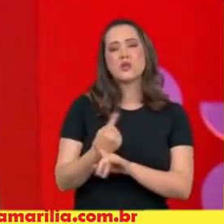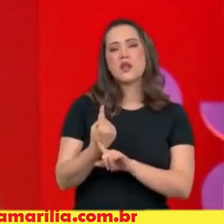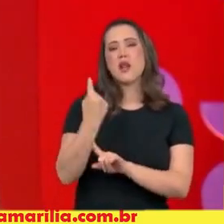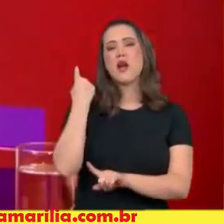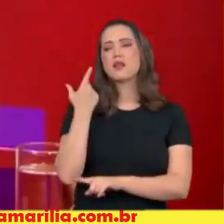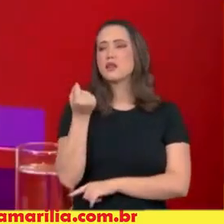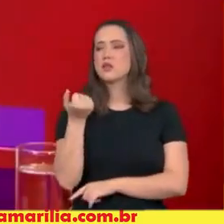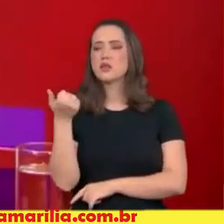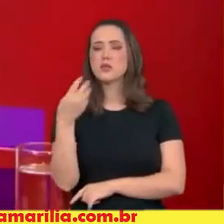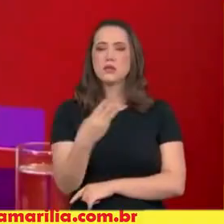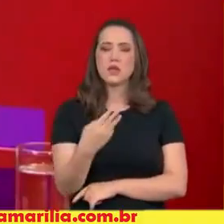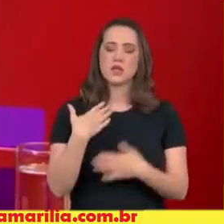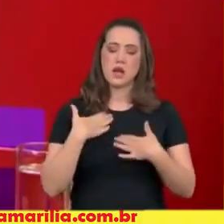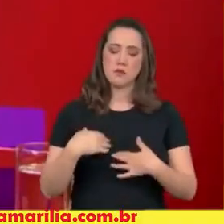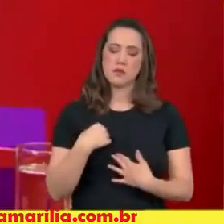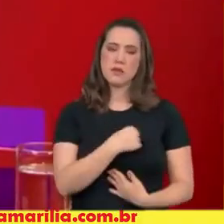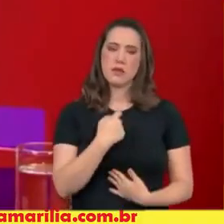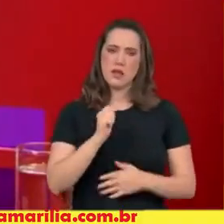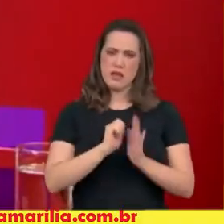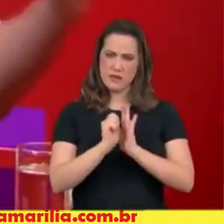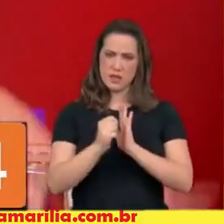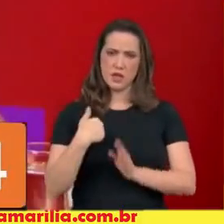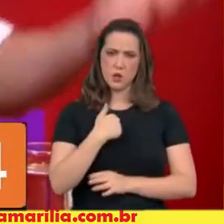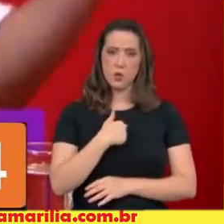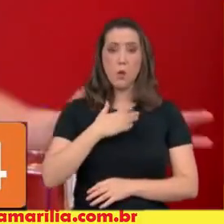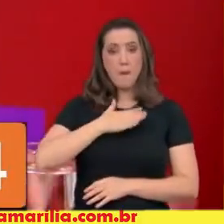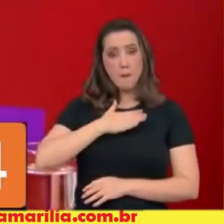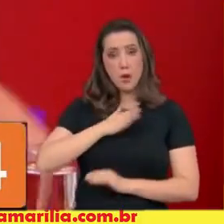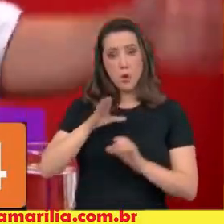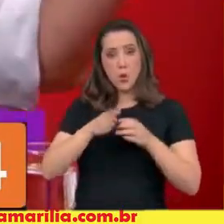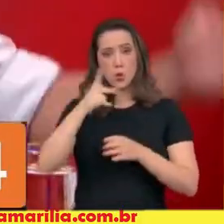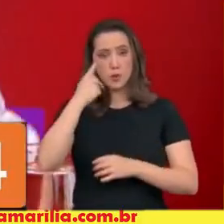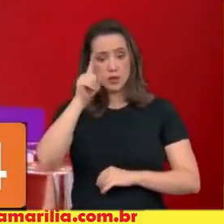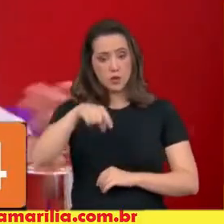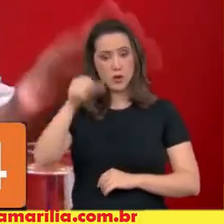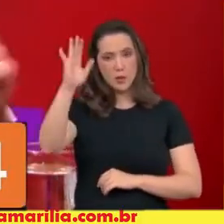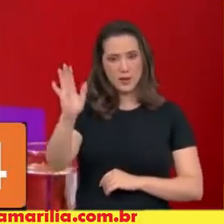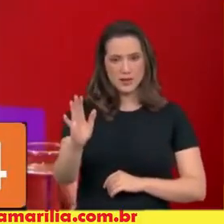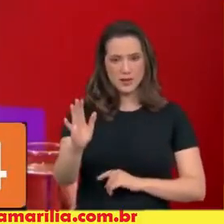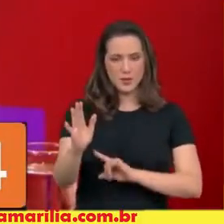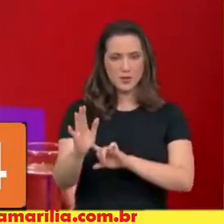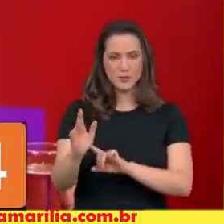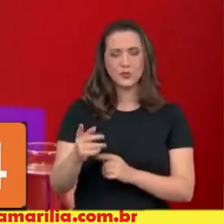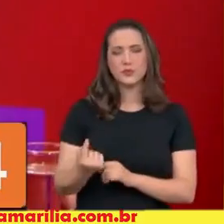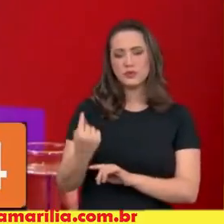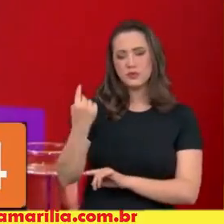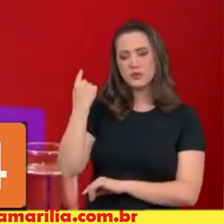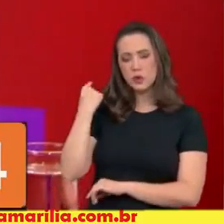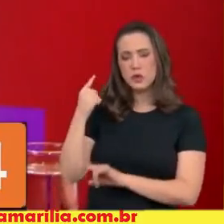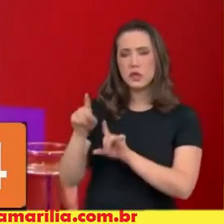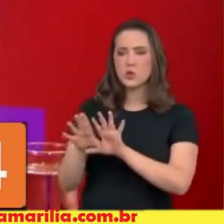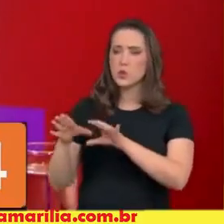2013. Disse a camiseta, o meu partido, o Brasil, porque uma coisa o que eu chamo hoje em dia dos